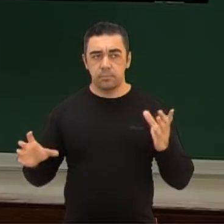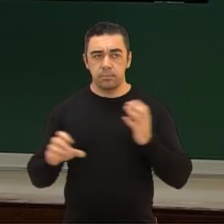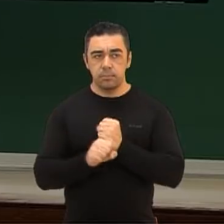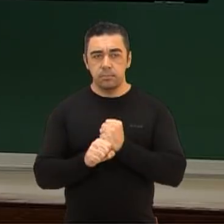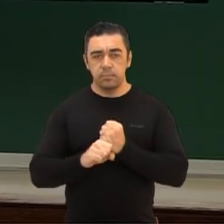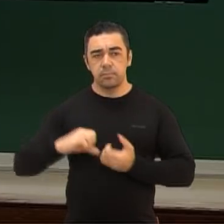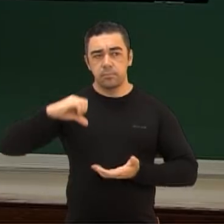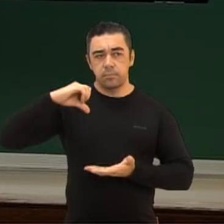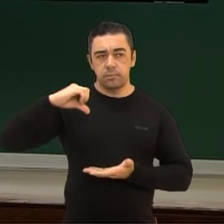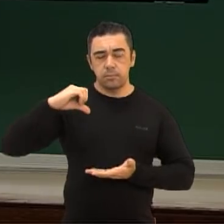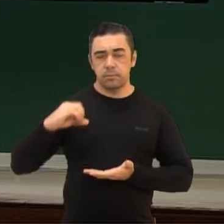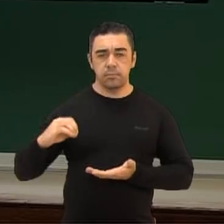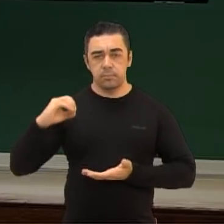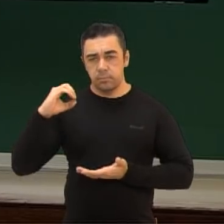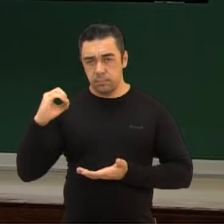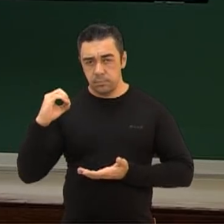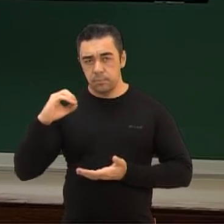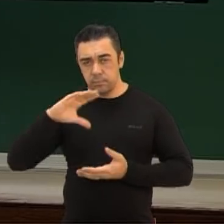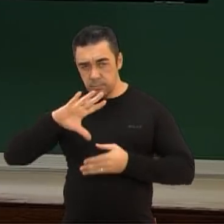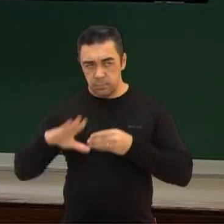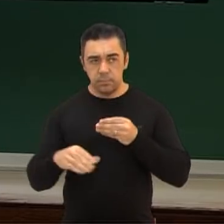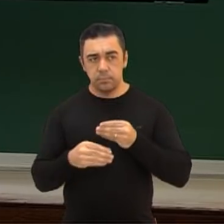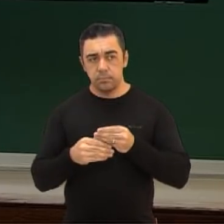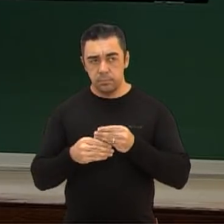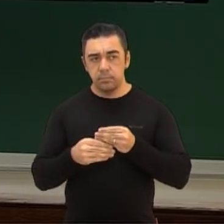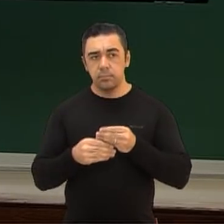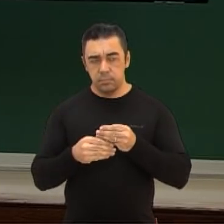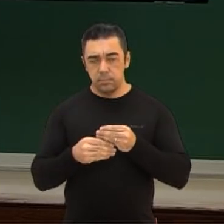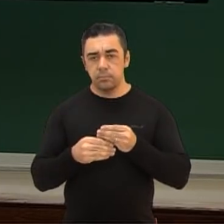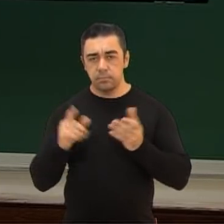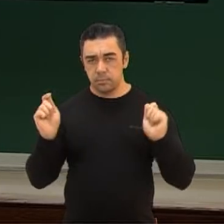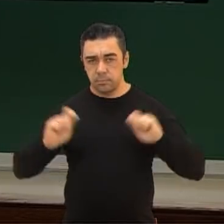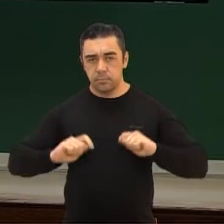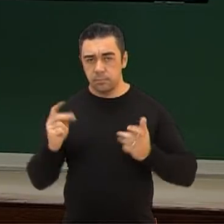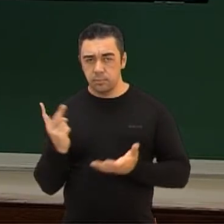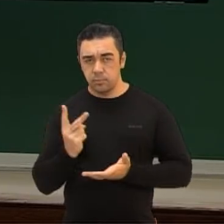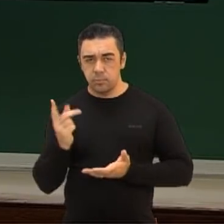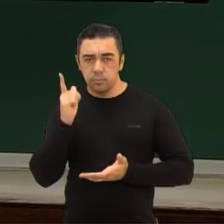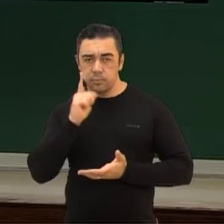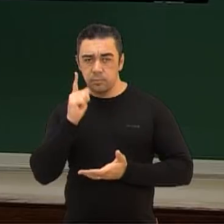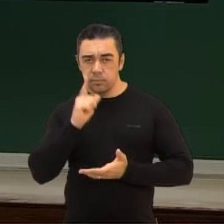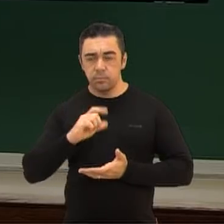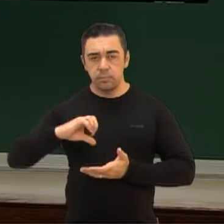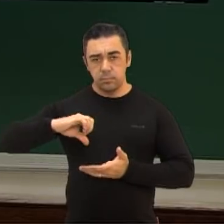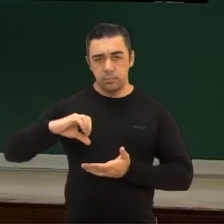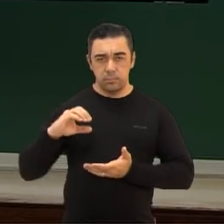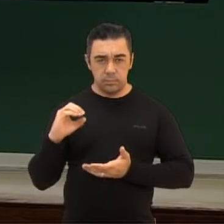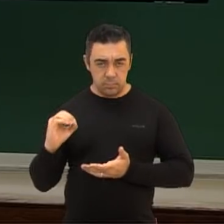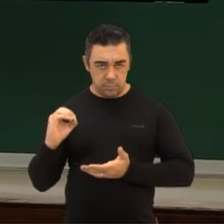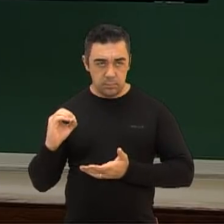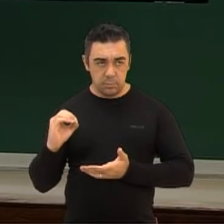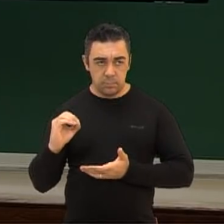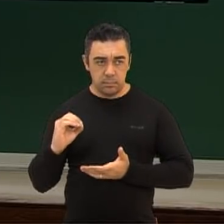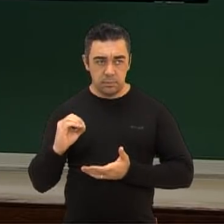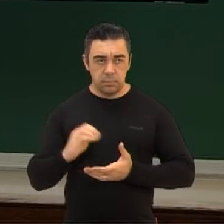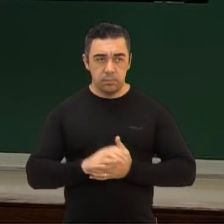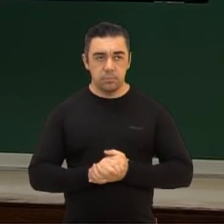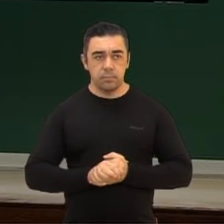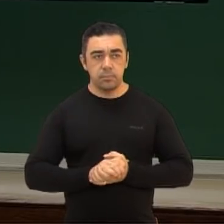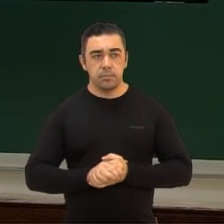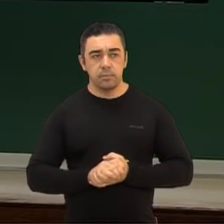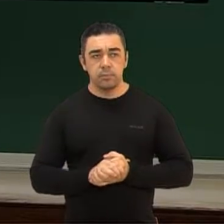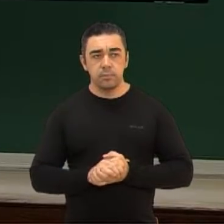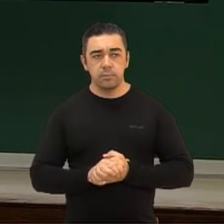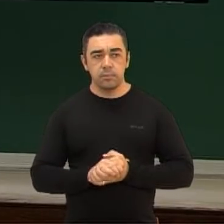são complementares. Por quê? Porque os dois juntos formam um ângulo de 90 graus,